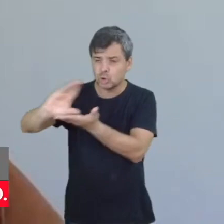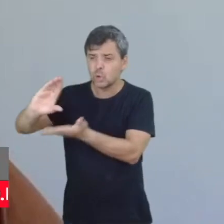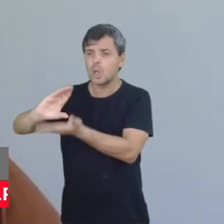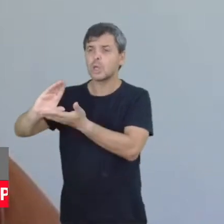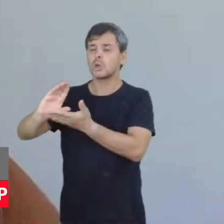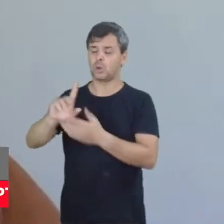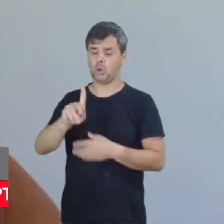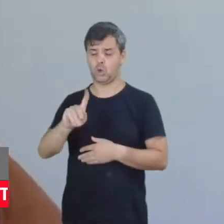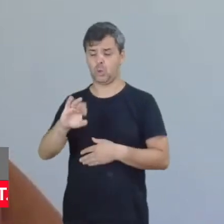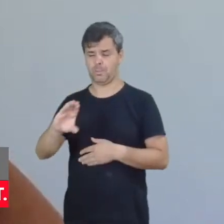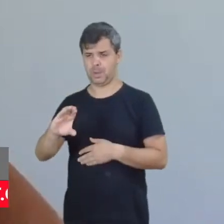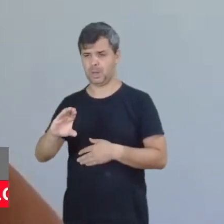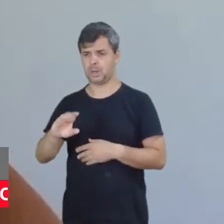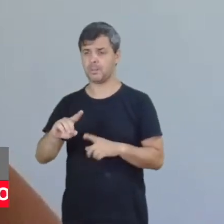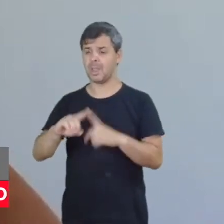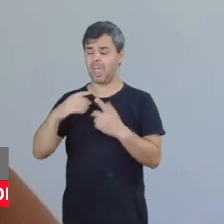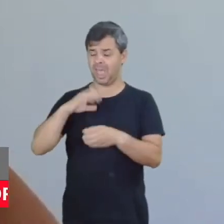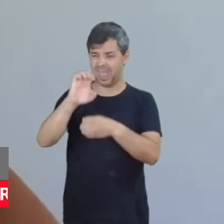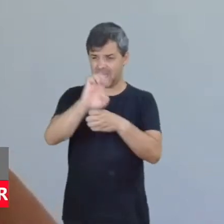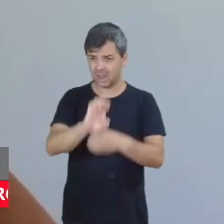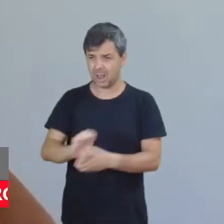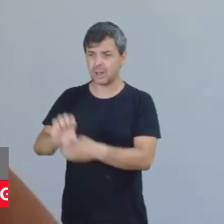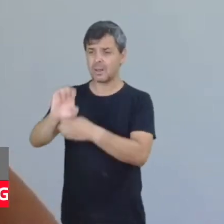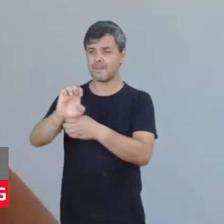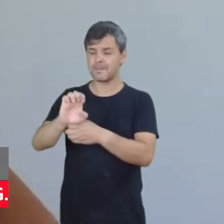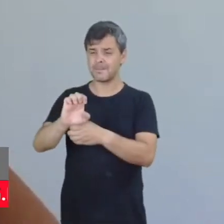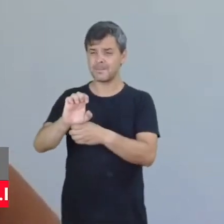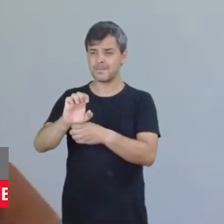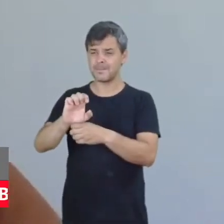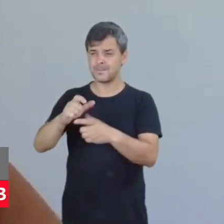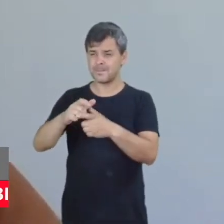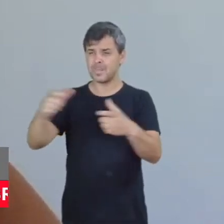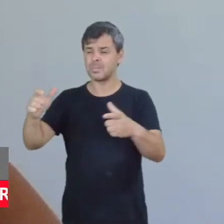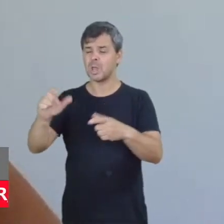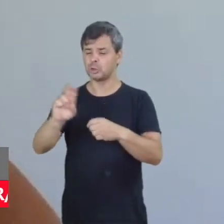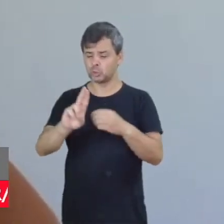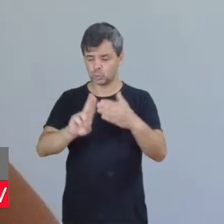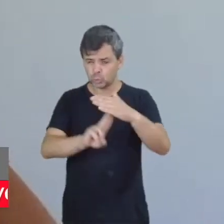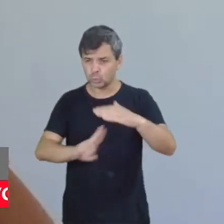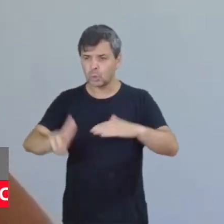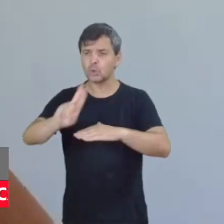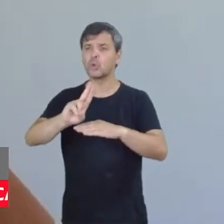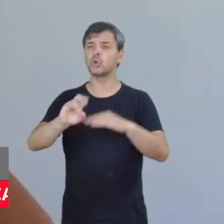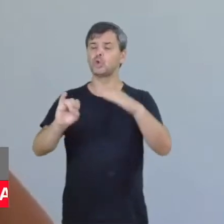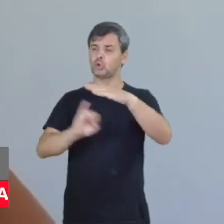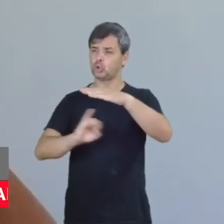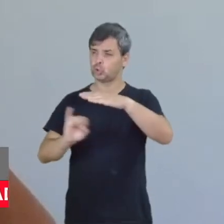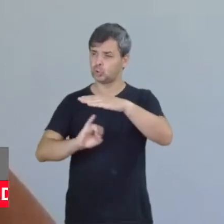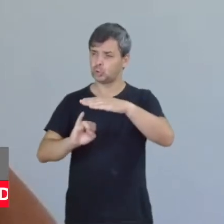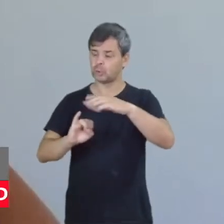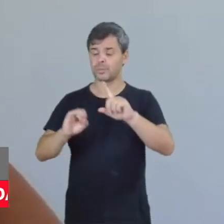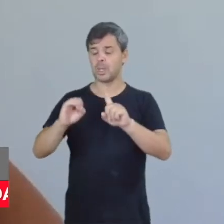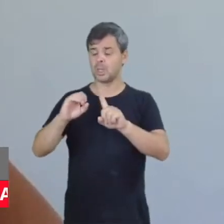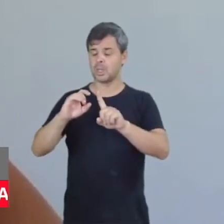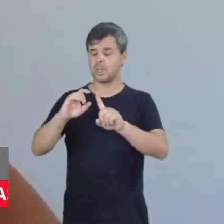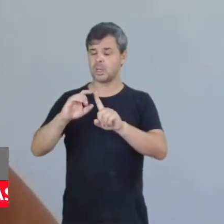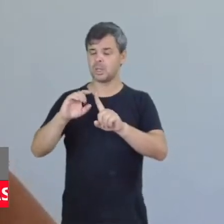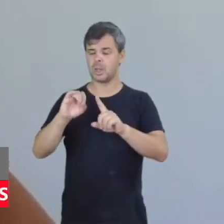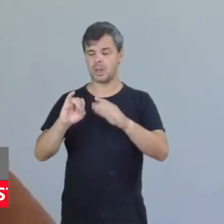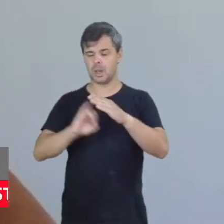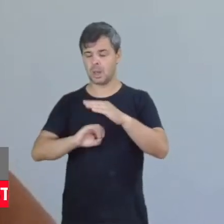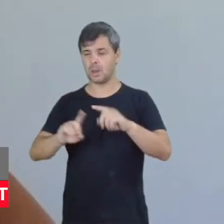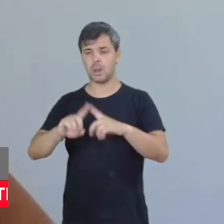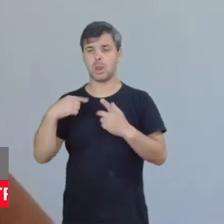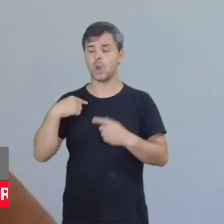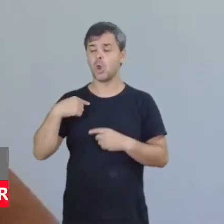do PAC. É o estado com a maior quantidade de universidades, de institutos federais, e o povo de